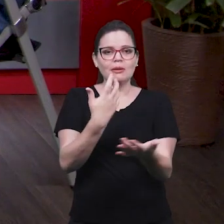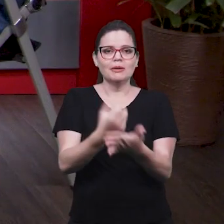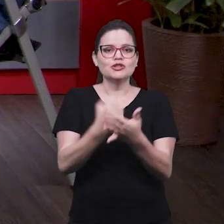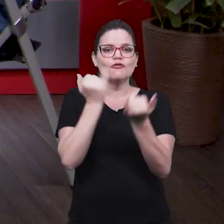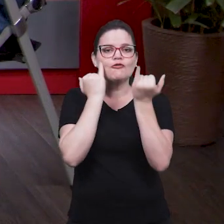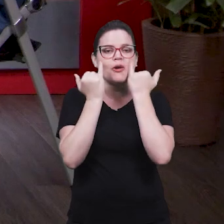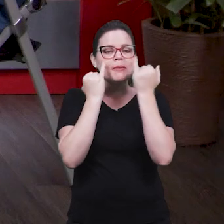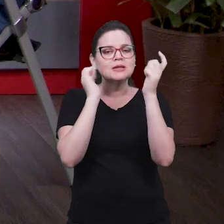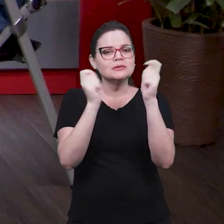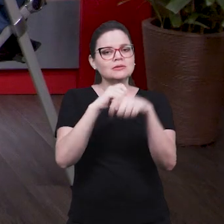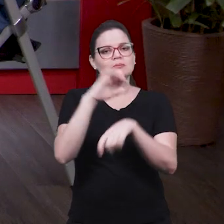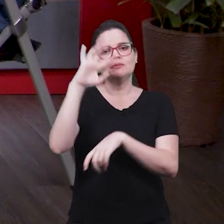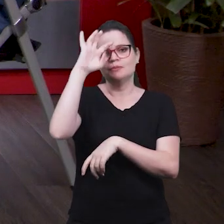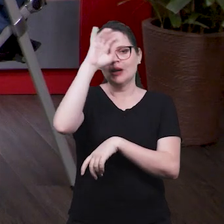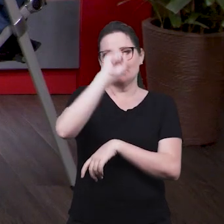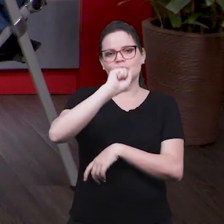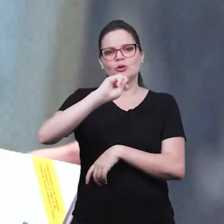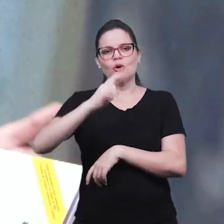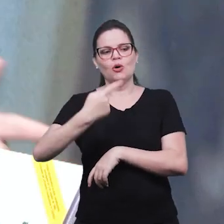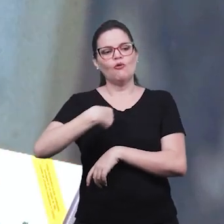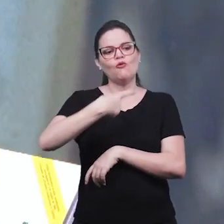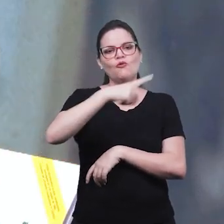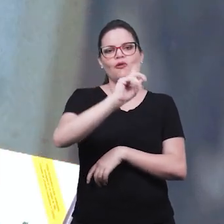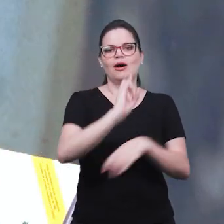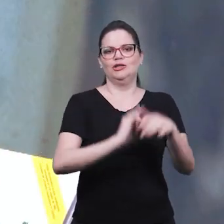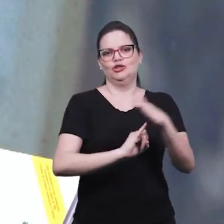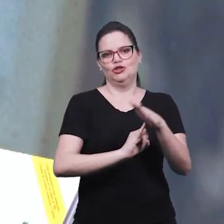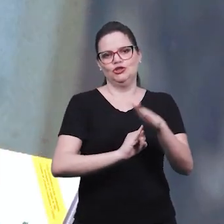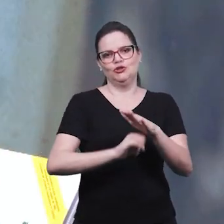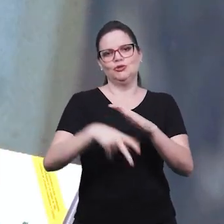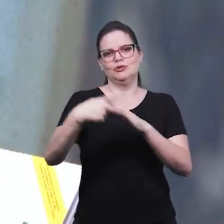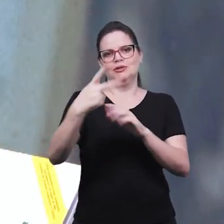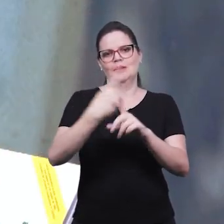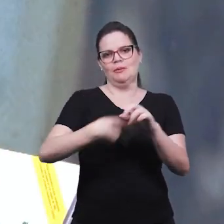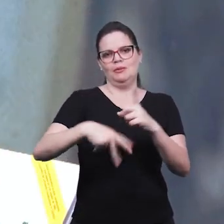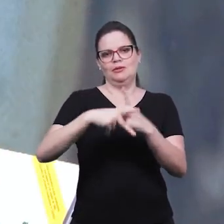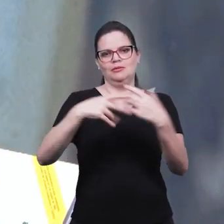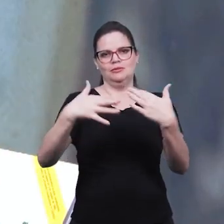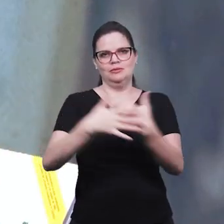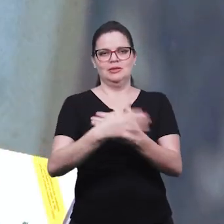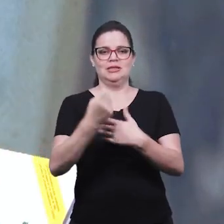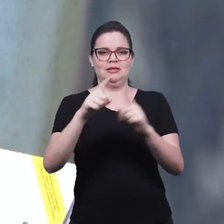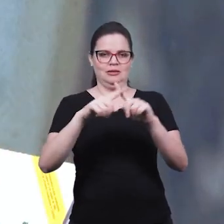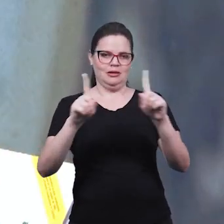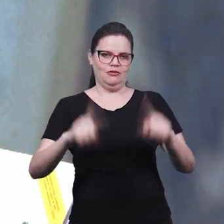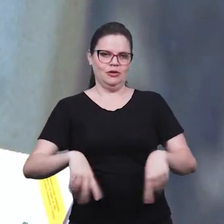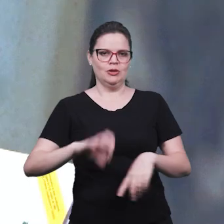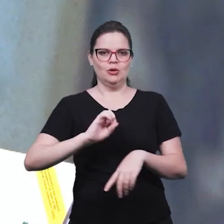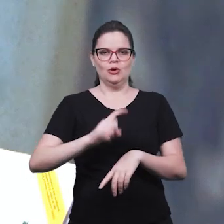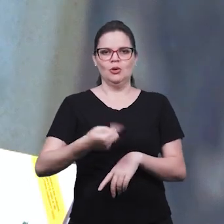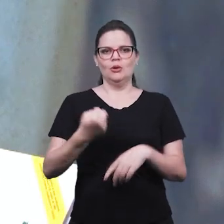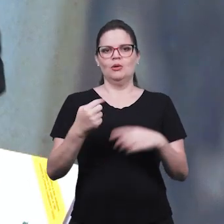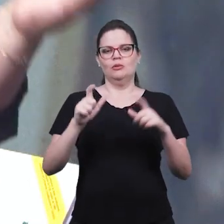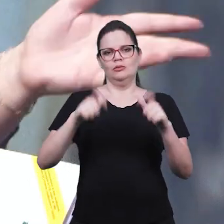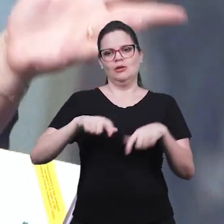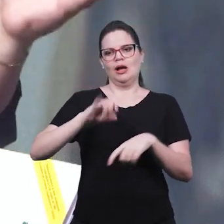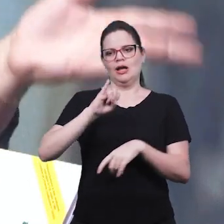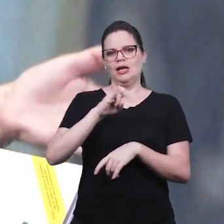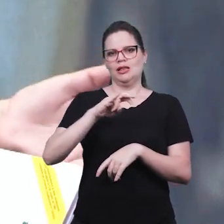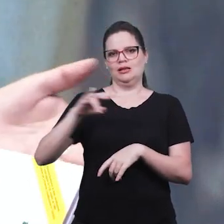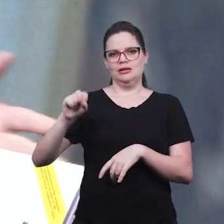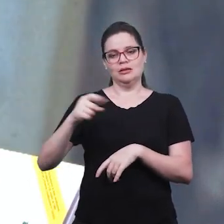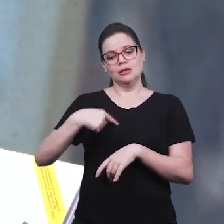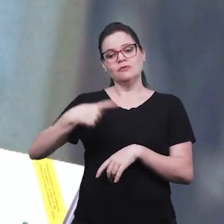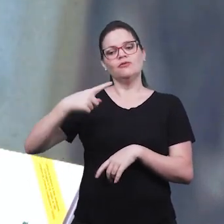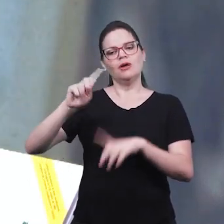hoje em dia, né? Às vezes você pode ir ao instituto ou até mesmo no seu instituto de previdência, quando você é servidor, né? Ou até mesmo